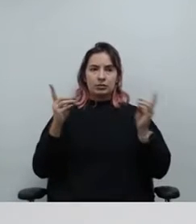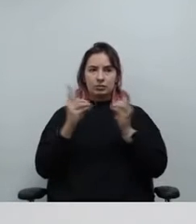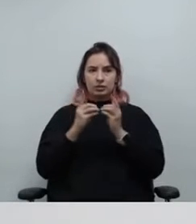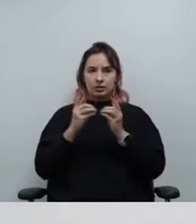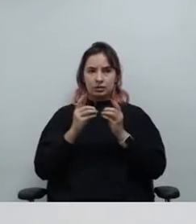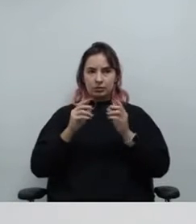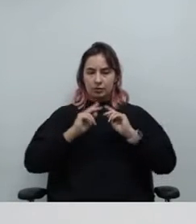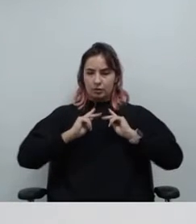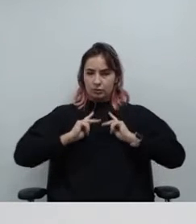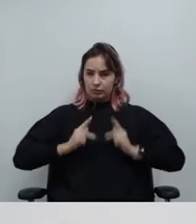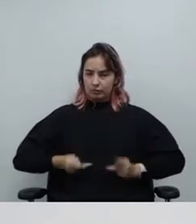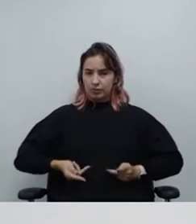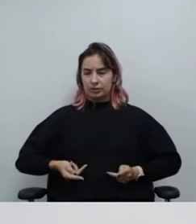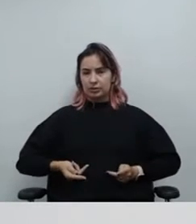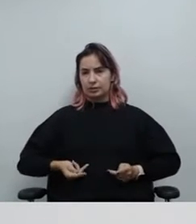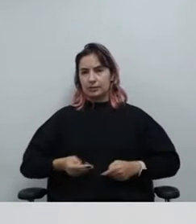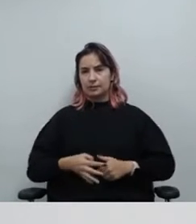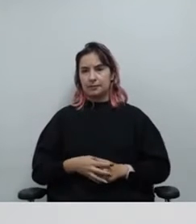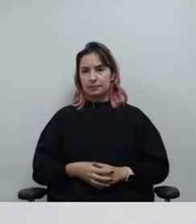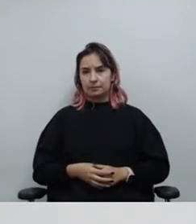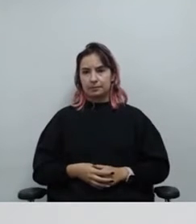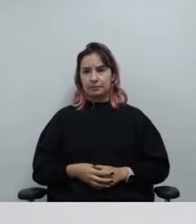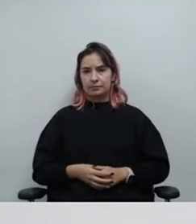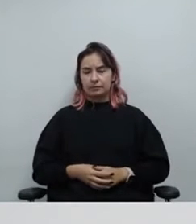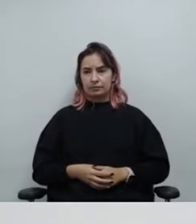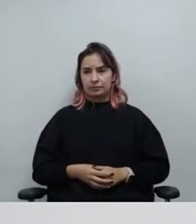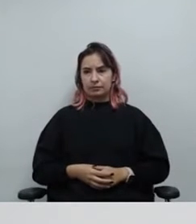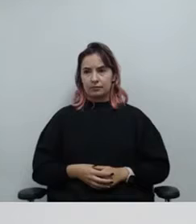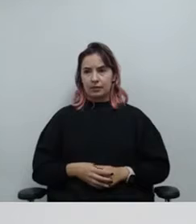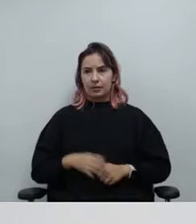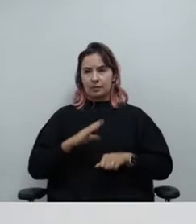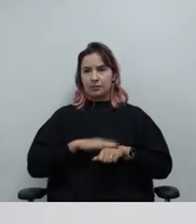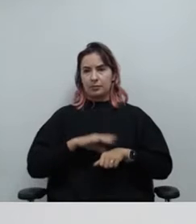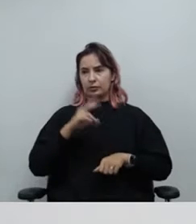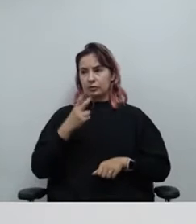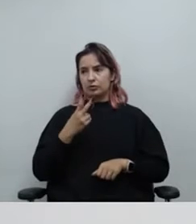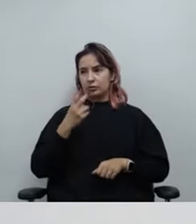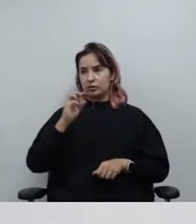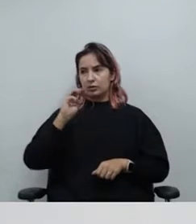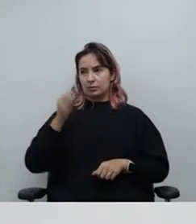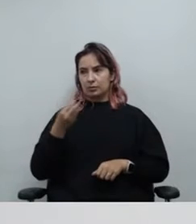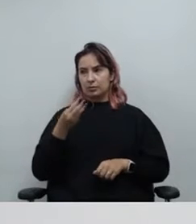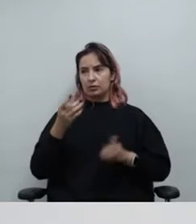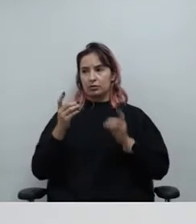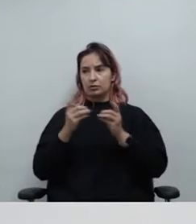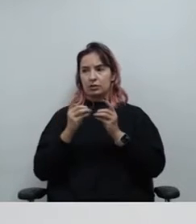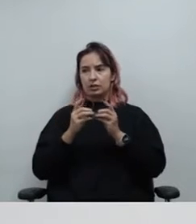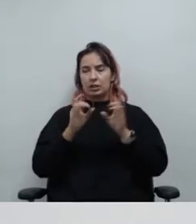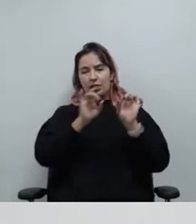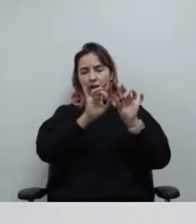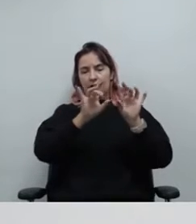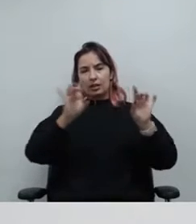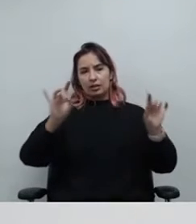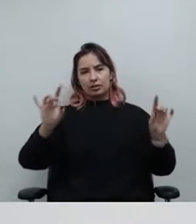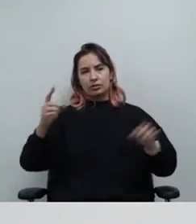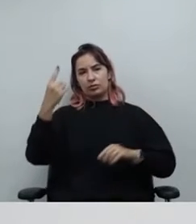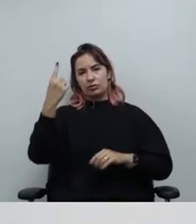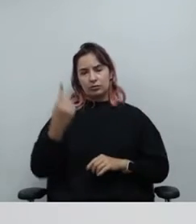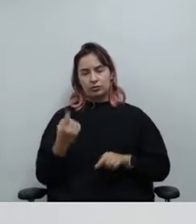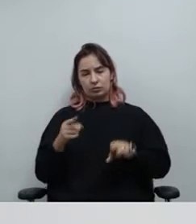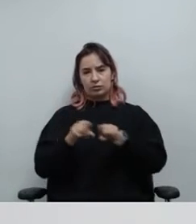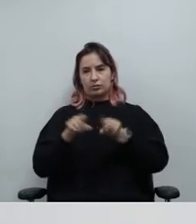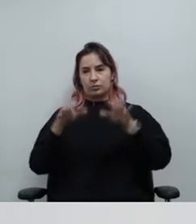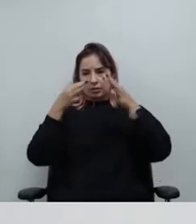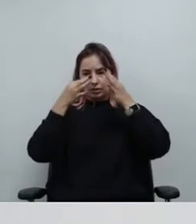multidisciplinar, humanizado, acolhedor. Conquanto tenhamos mais de 2 milhões de atendimentos, o objetivo é que cada um deles seja único e muito atento